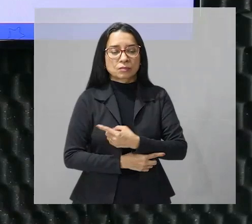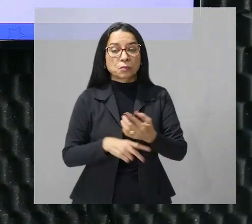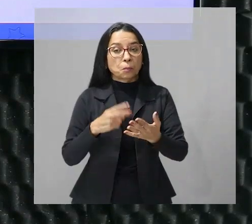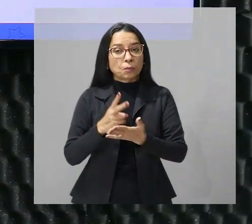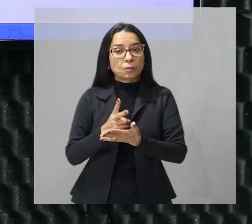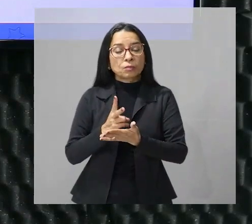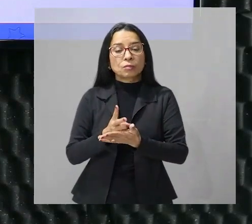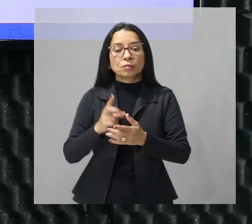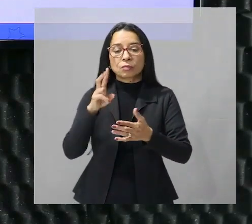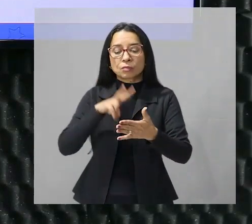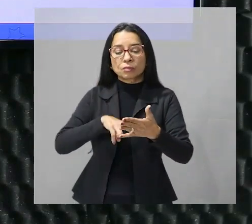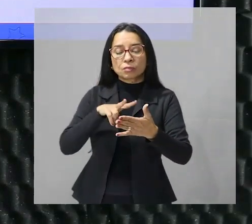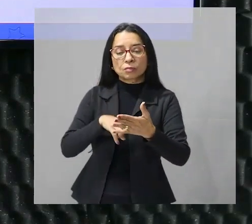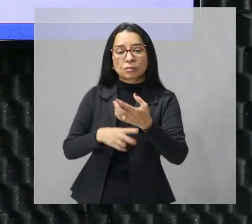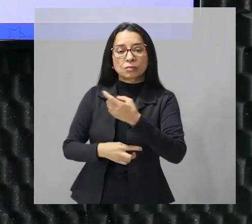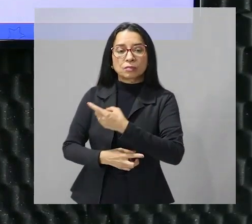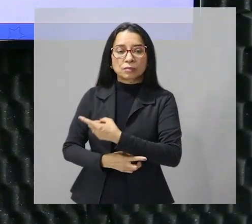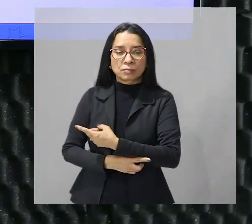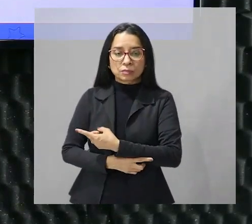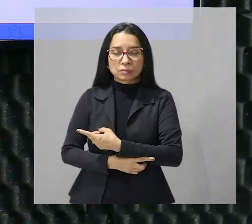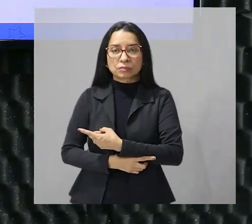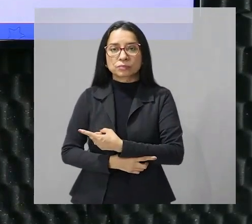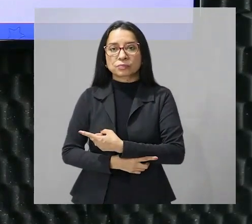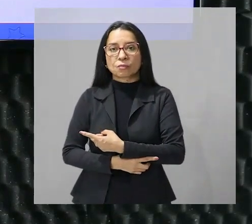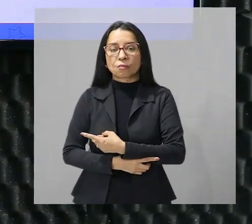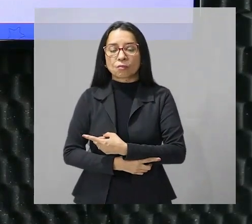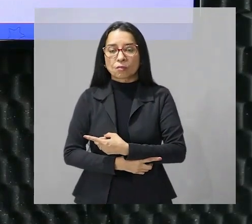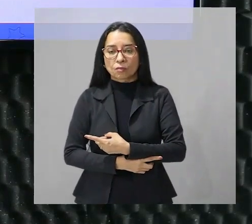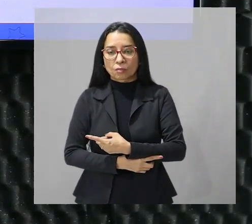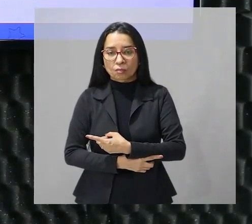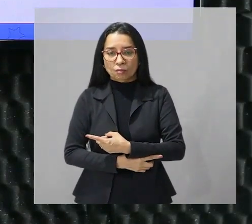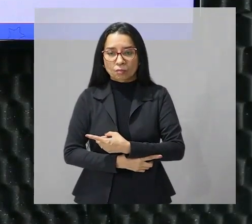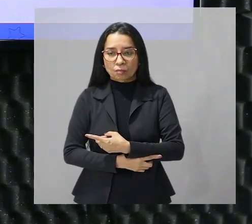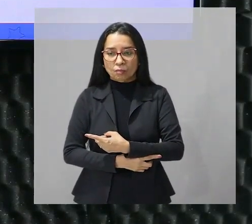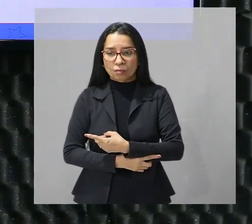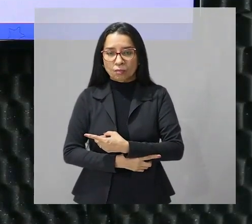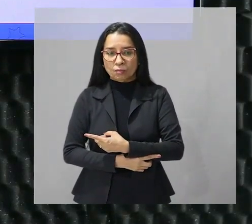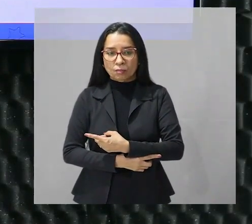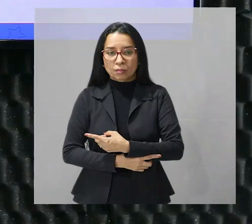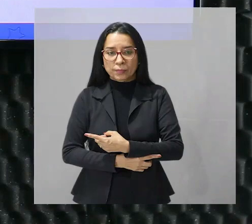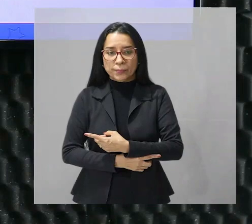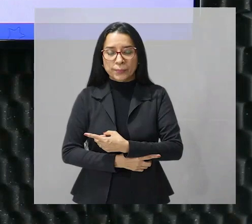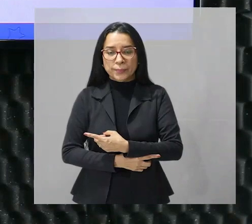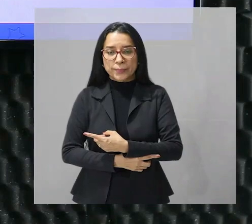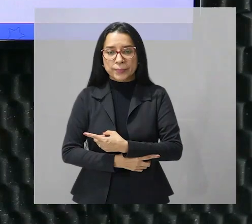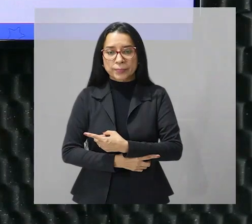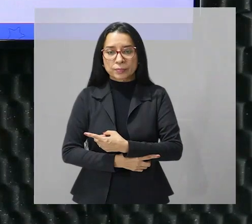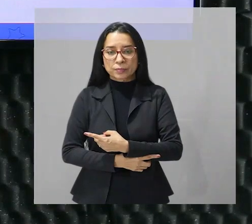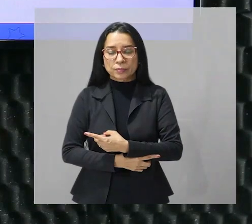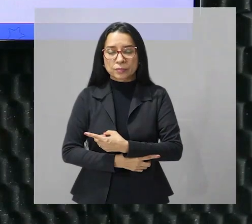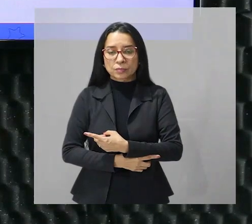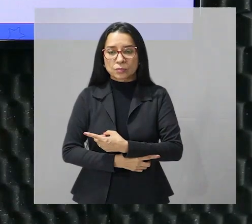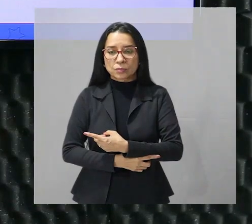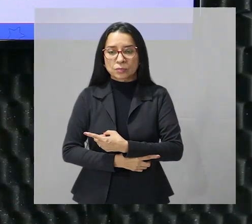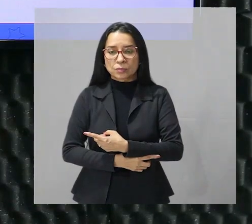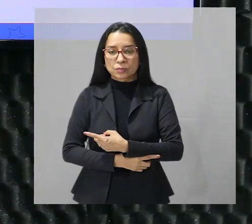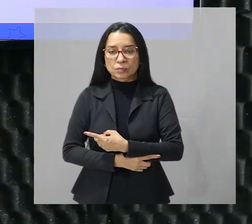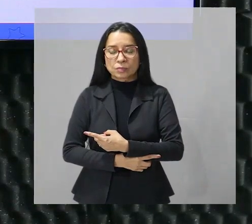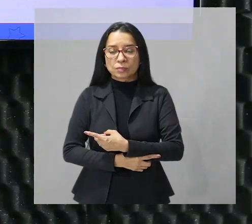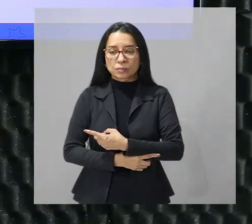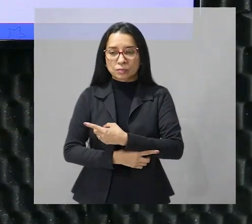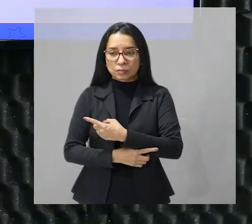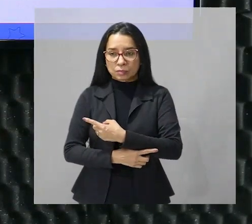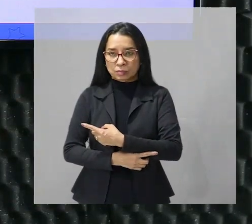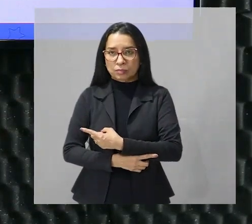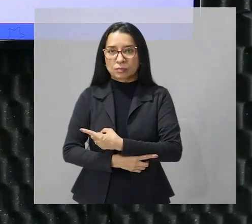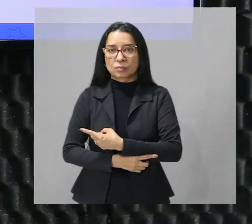Destaca-se a utilização dos gráficos para descrever o comportamento de grandezas que são tratadas no ensino